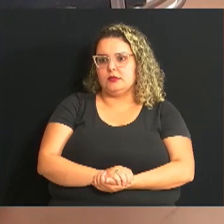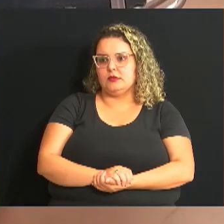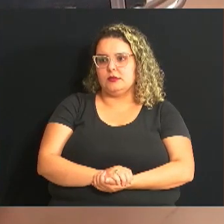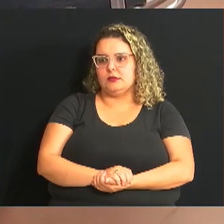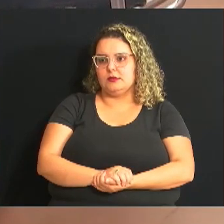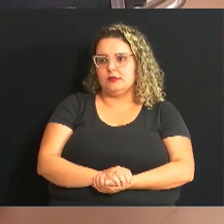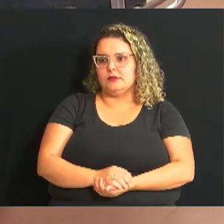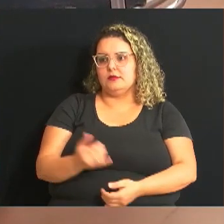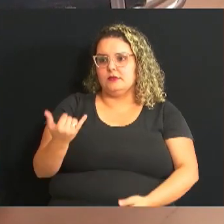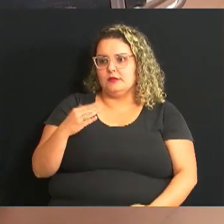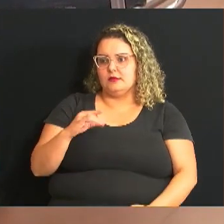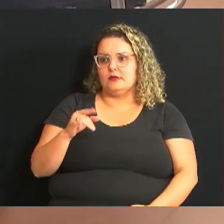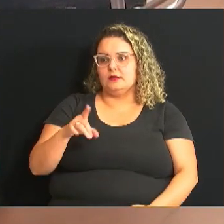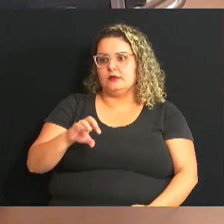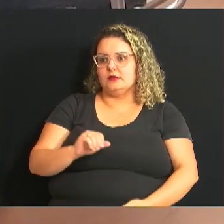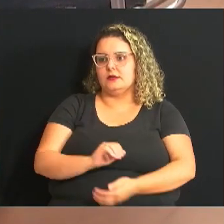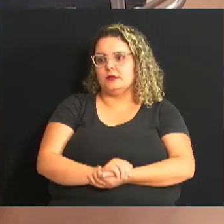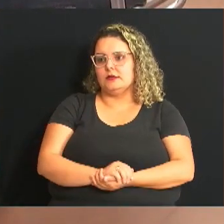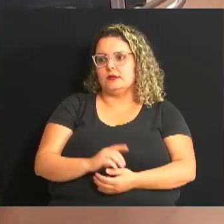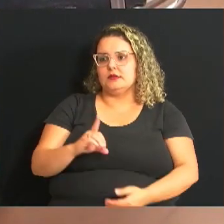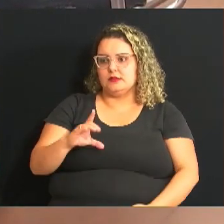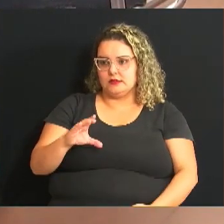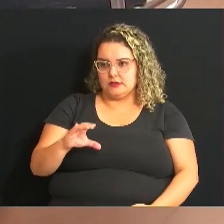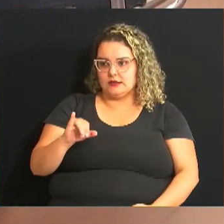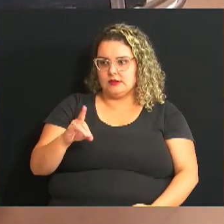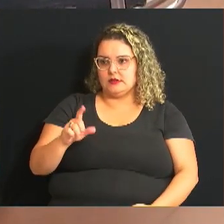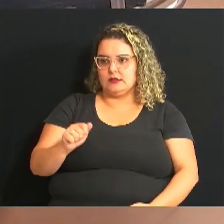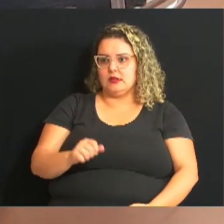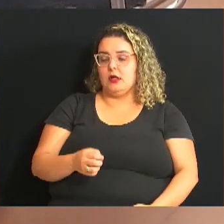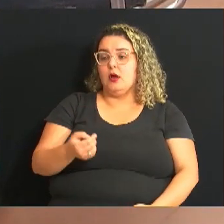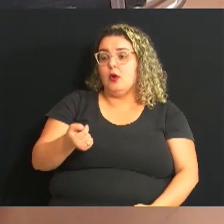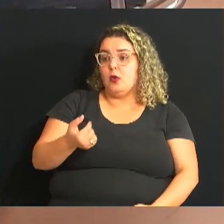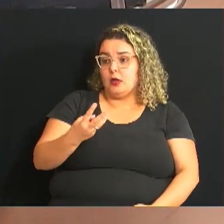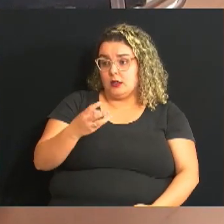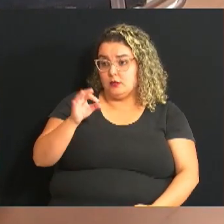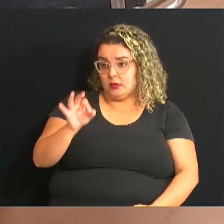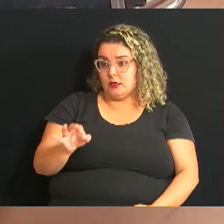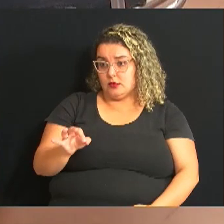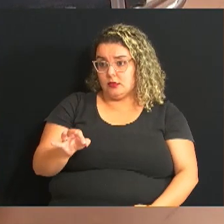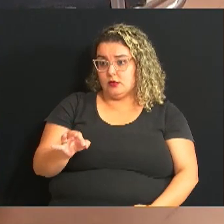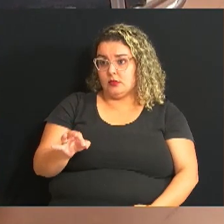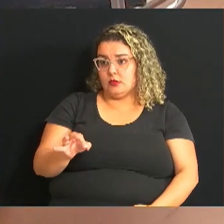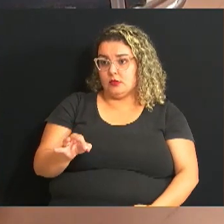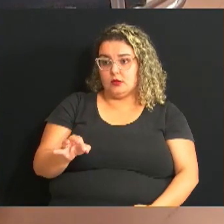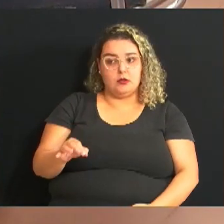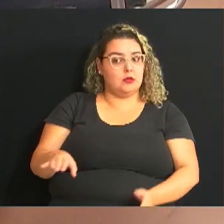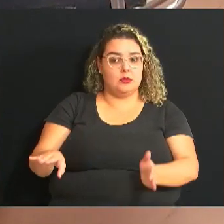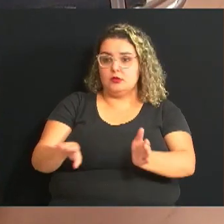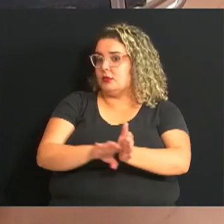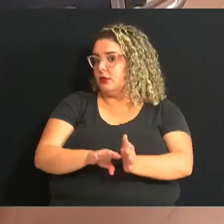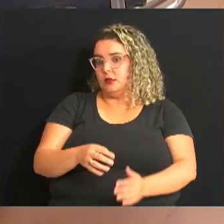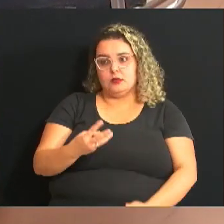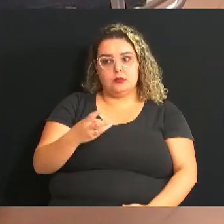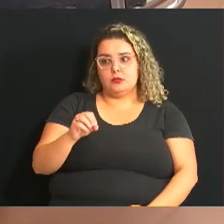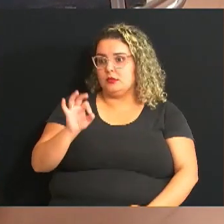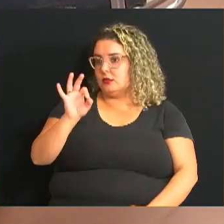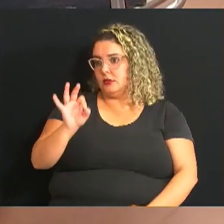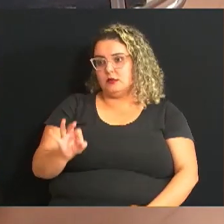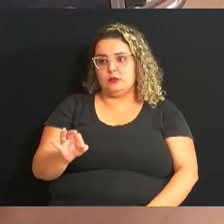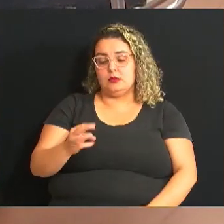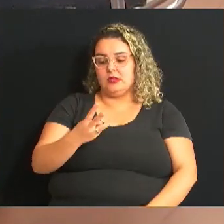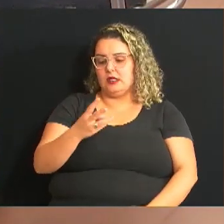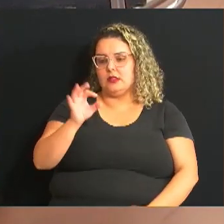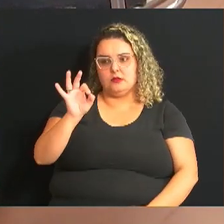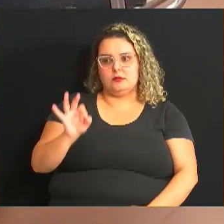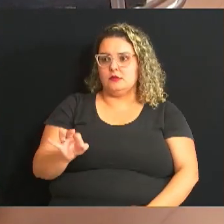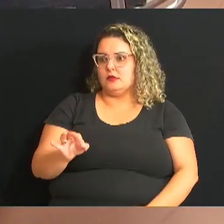Cido. Quase 3%. Quase 3%? Não chega a 3% do potencial, a gente não consegue arrecadar